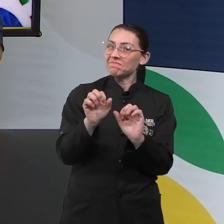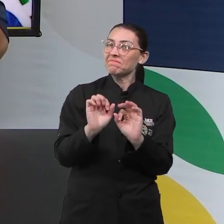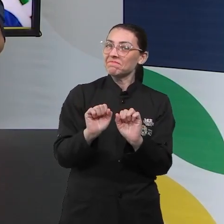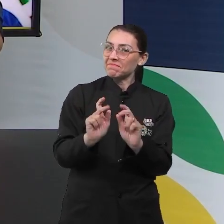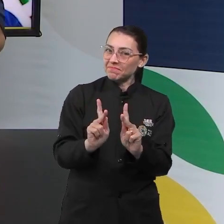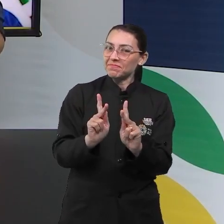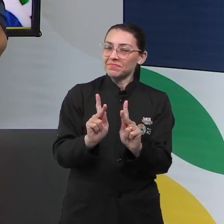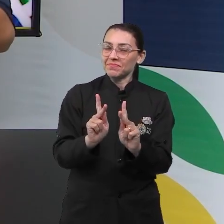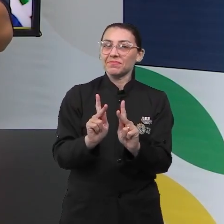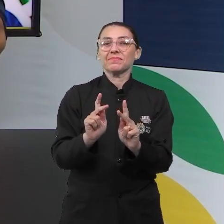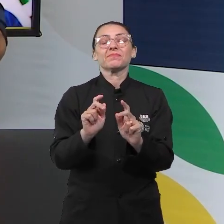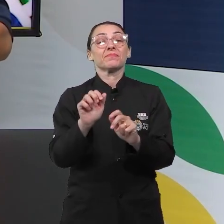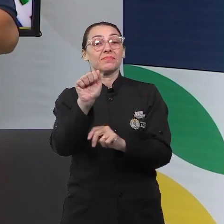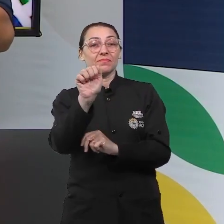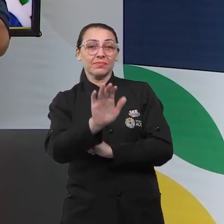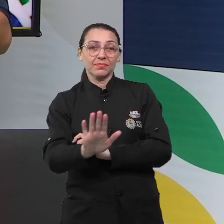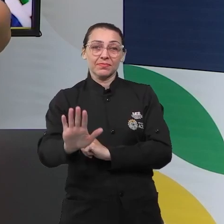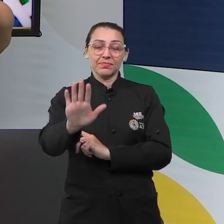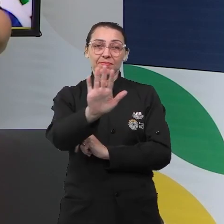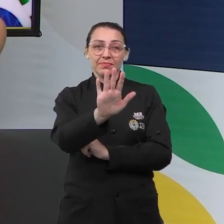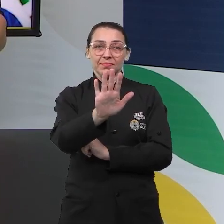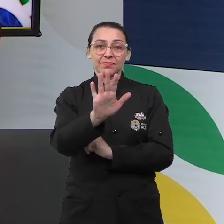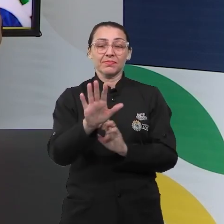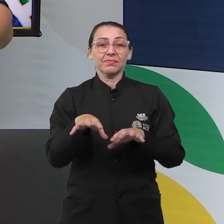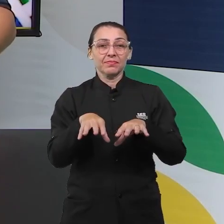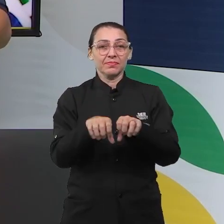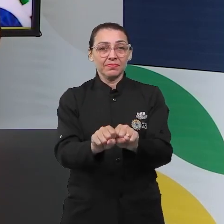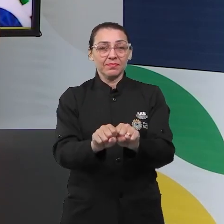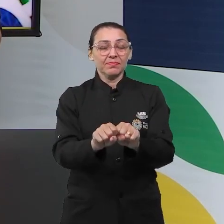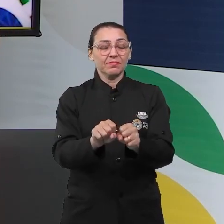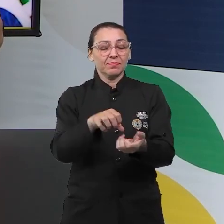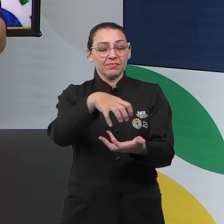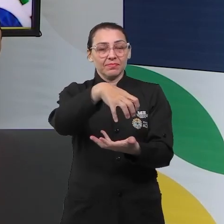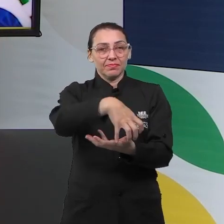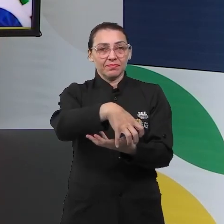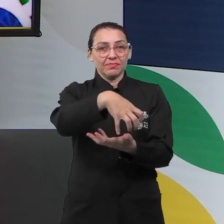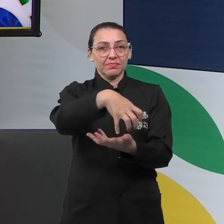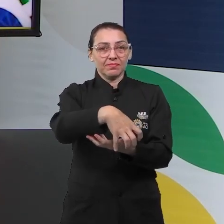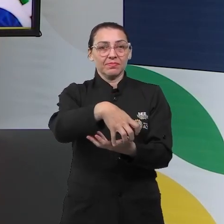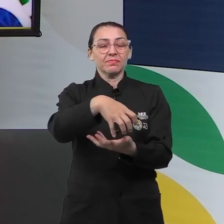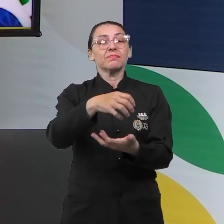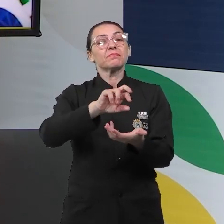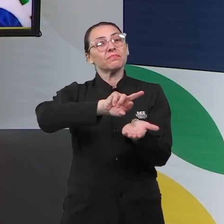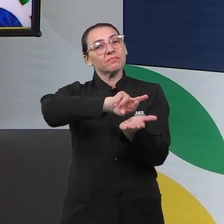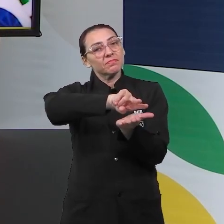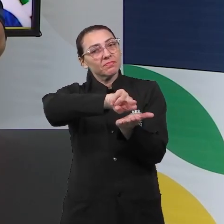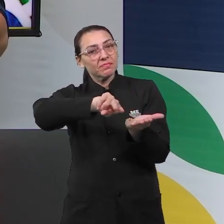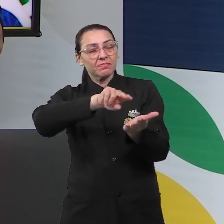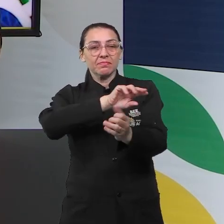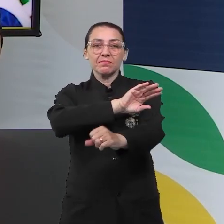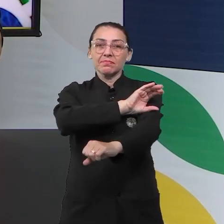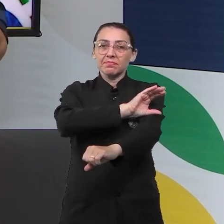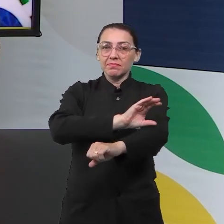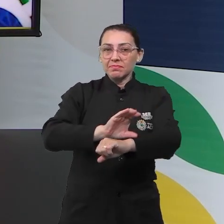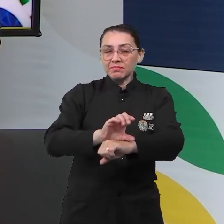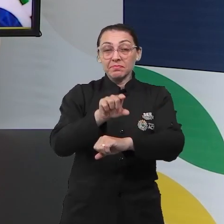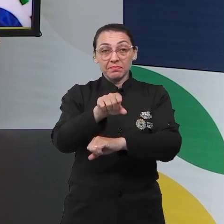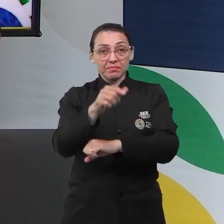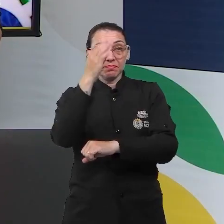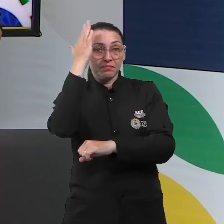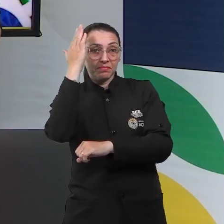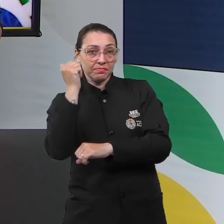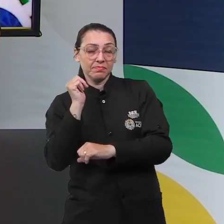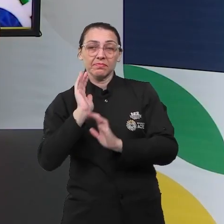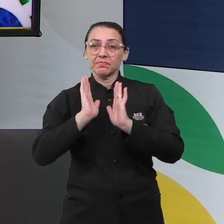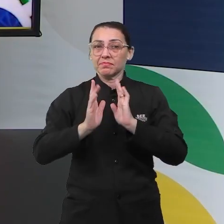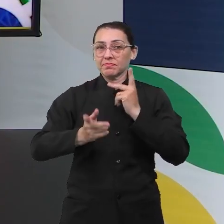exatamente. A América é um território, um continente multicultural. Até porque você sabe, não é? Isso